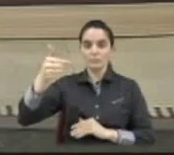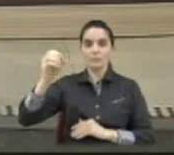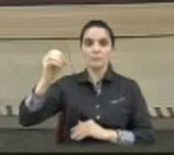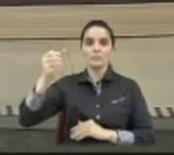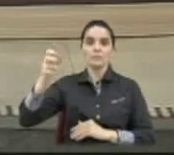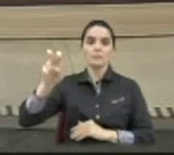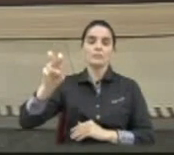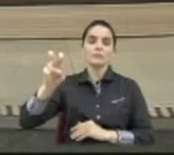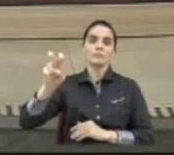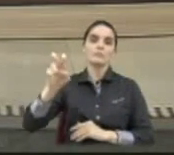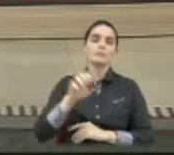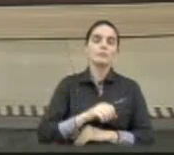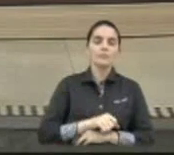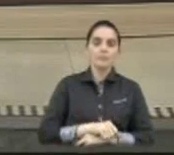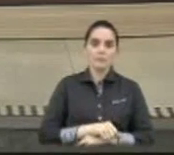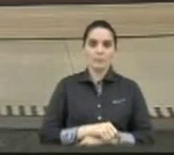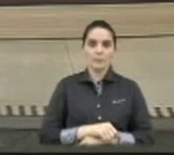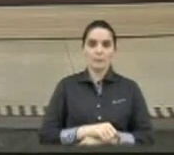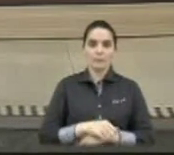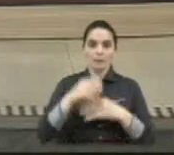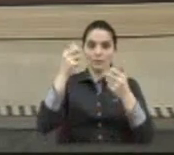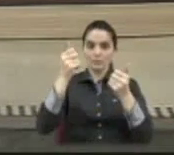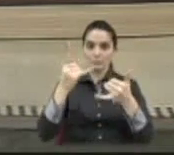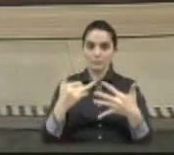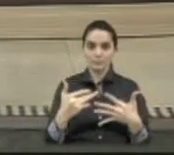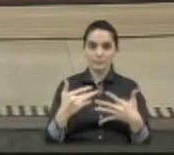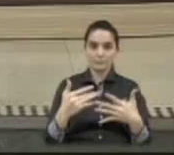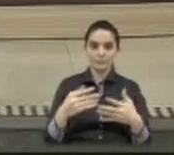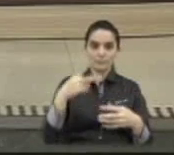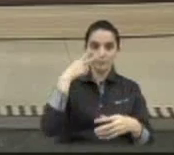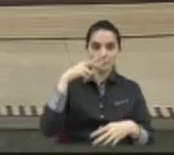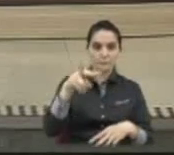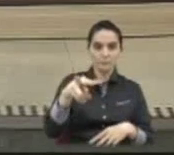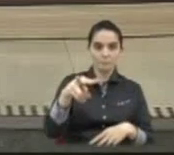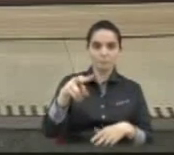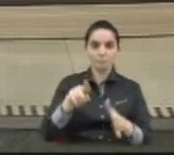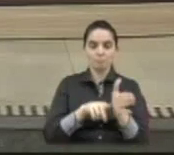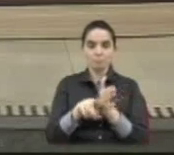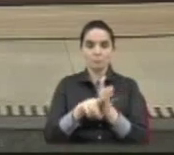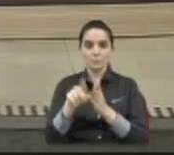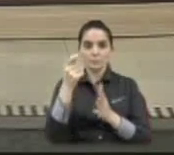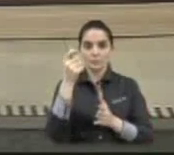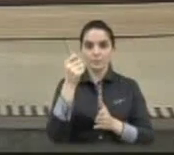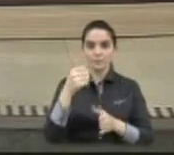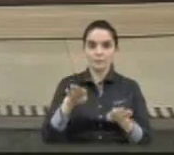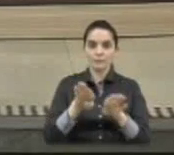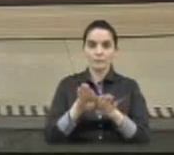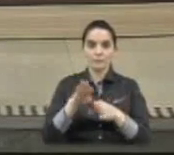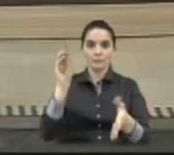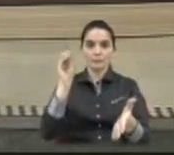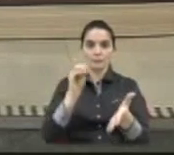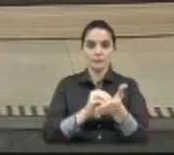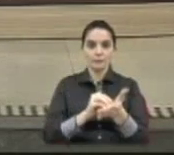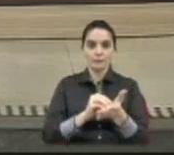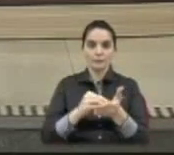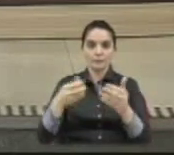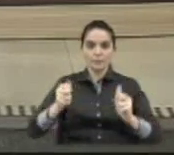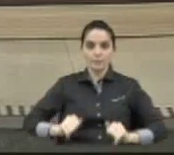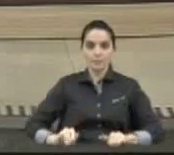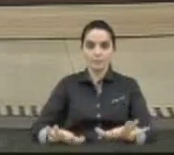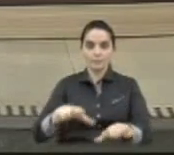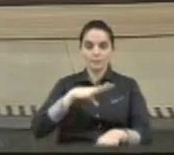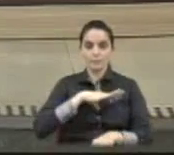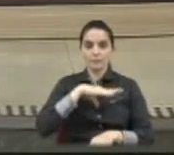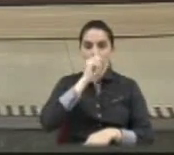209/2015, que estima a receita e fixa a despesa do município de Limeira para o exercício de